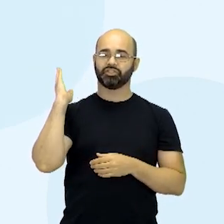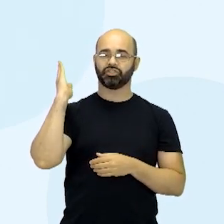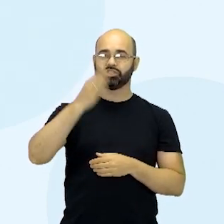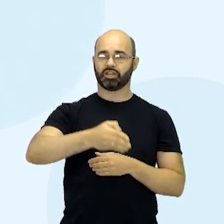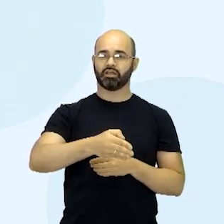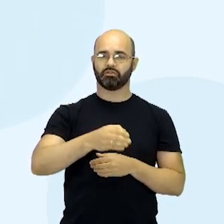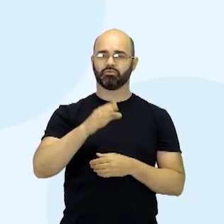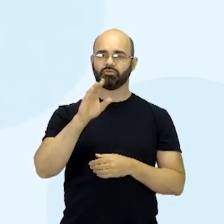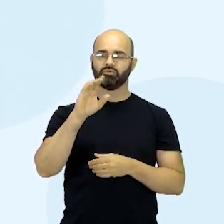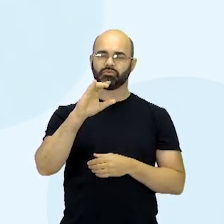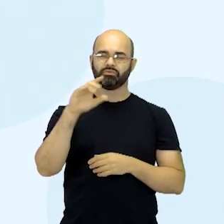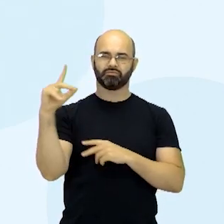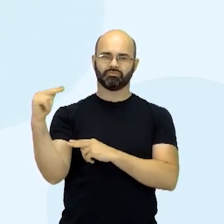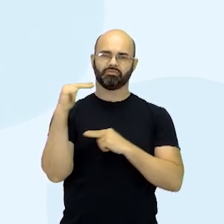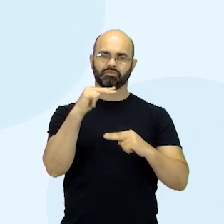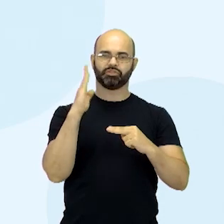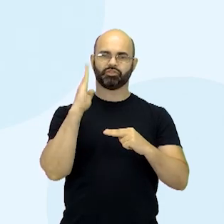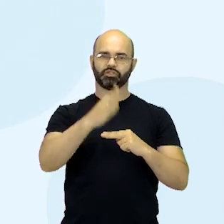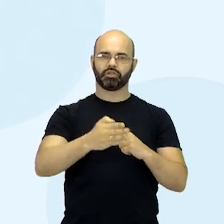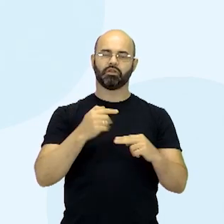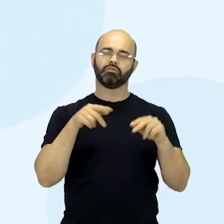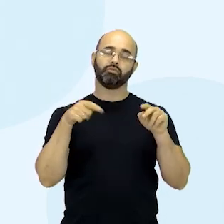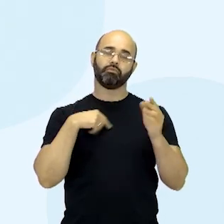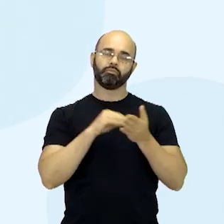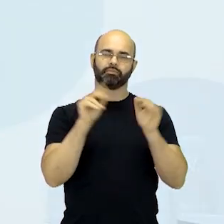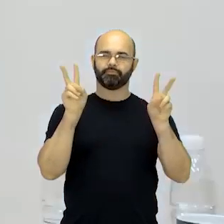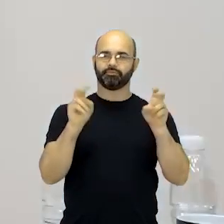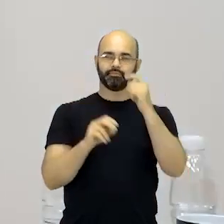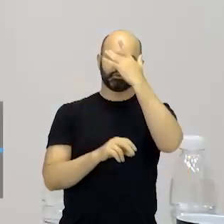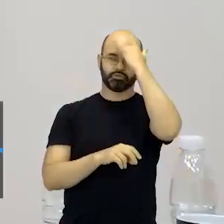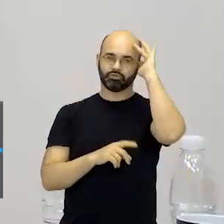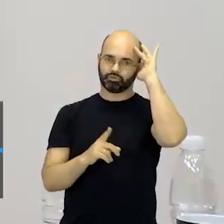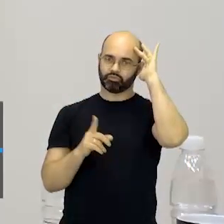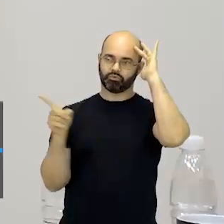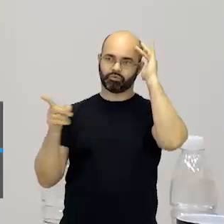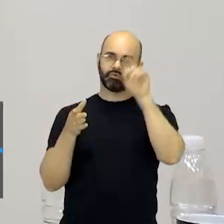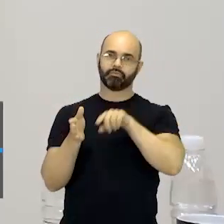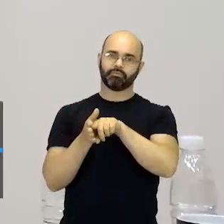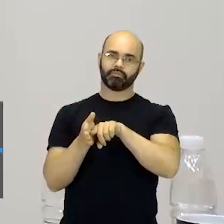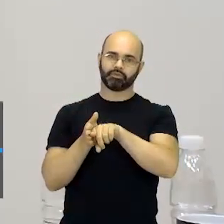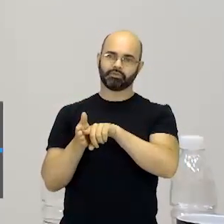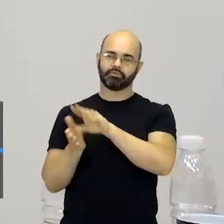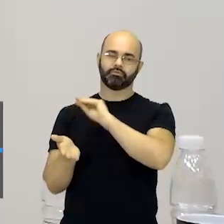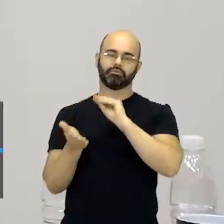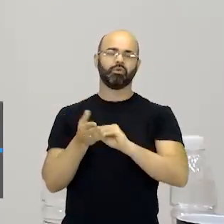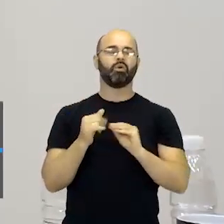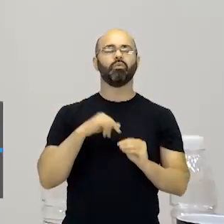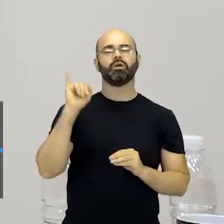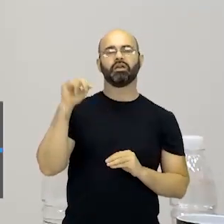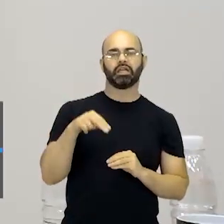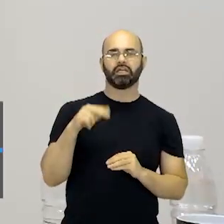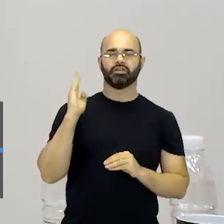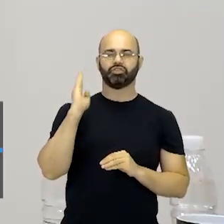Colocar, entre aspas, né, a fala da pessoa que fez aquela pesquisa. Não, vou fazer uma citação